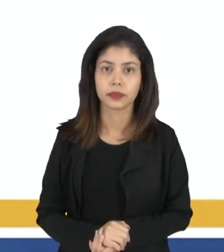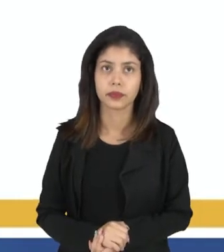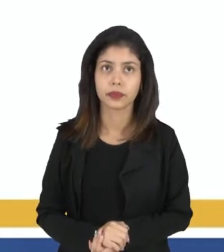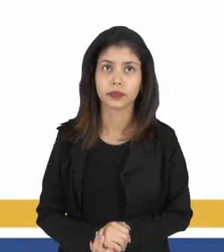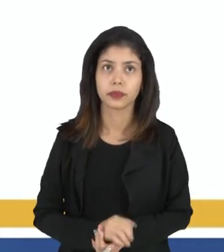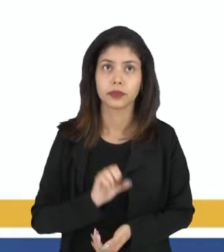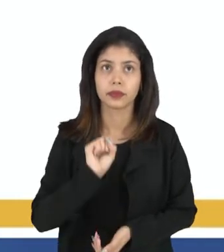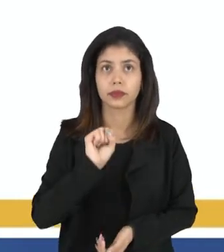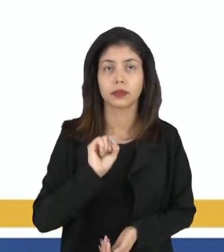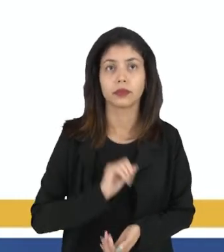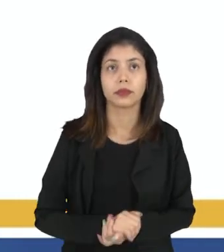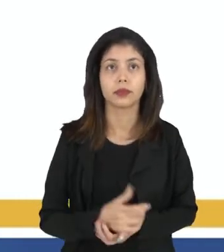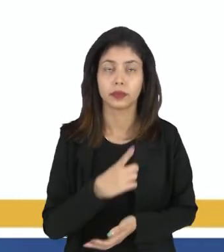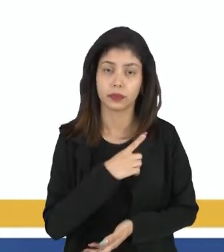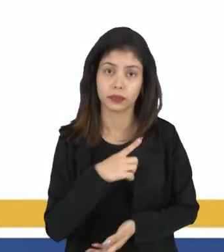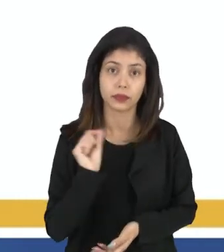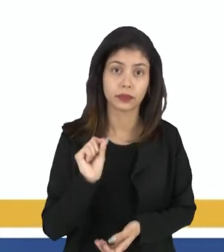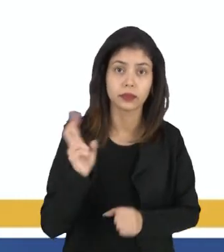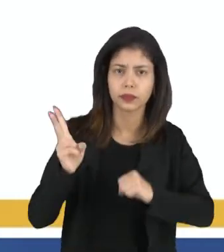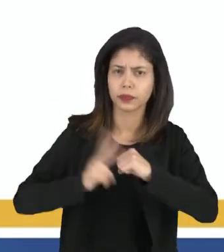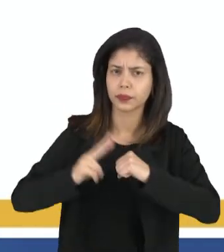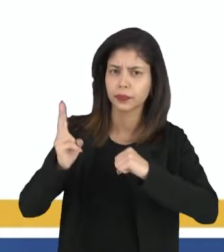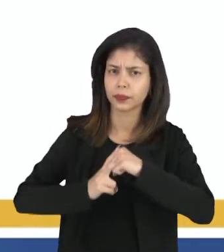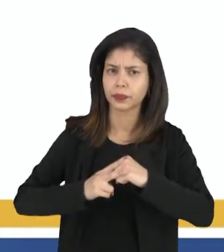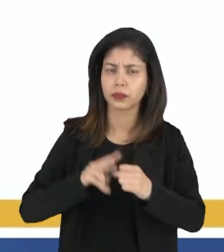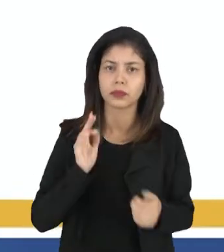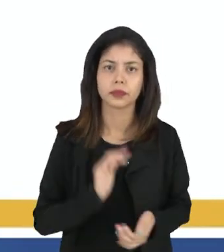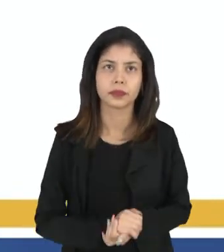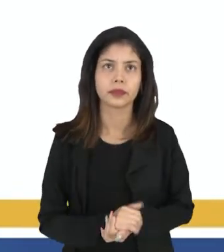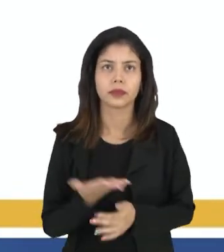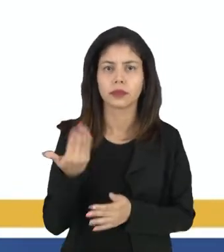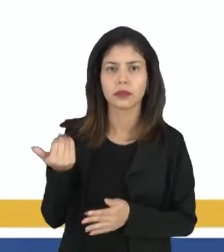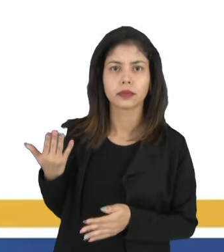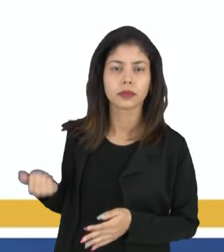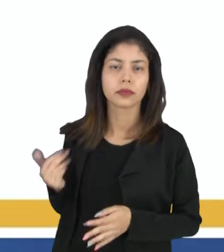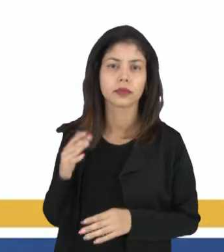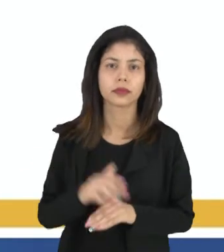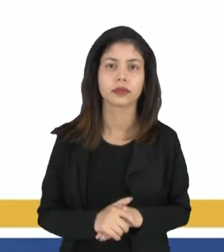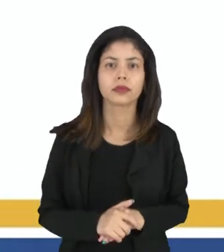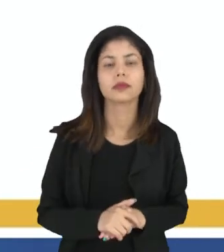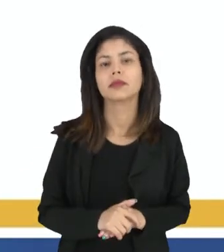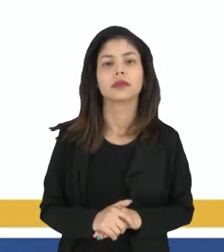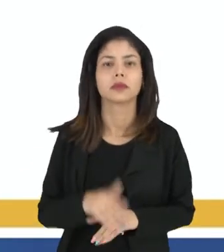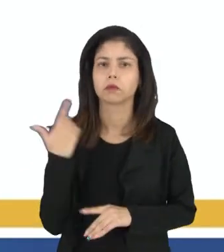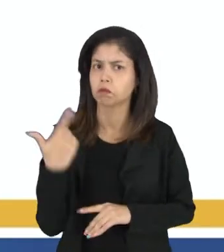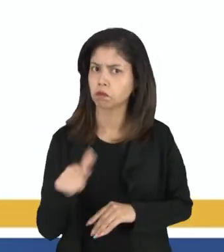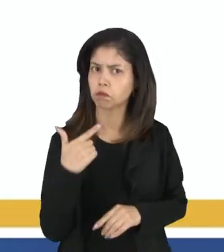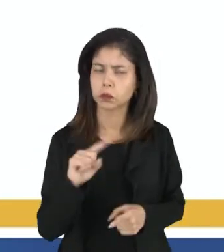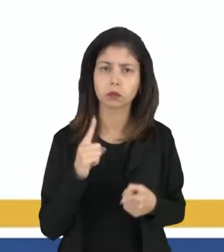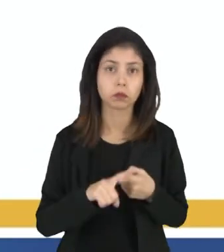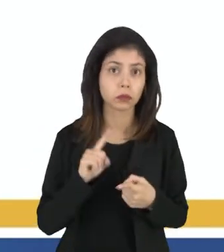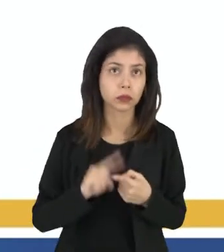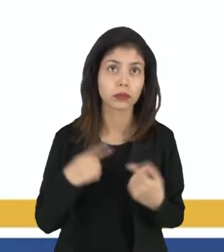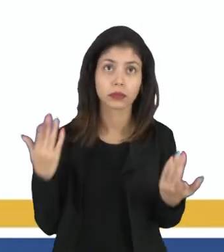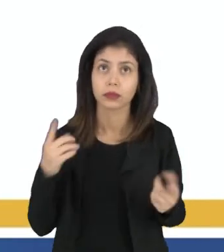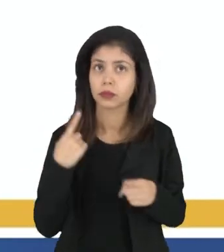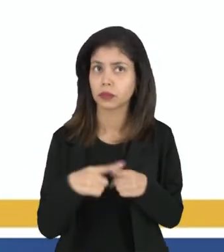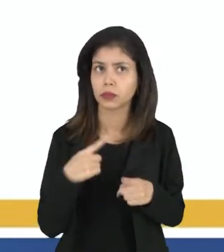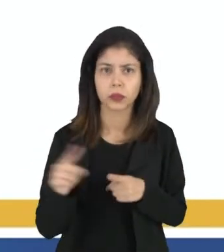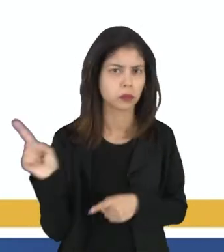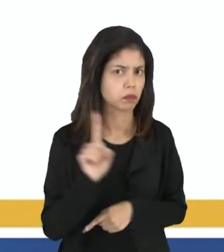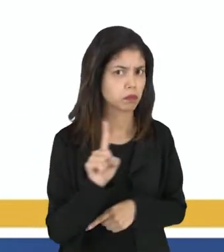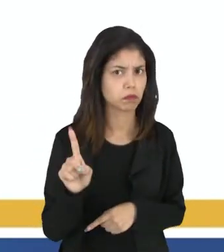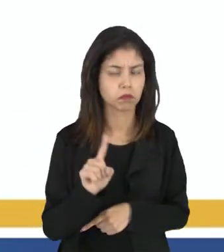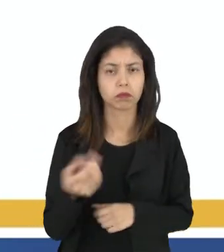simple present. Ela tem. Cadê o verbo no particípio passado? Não tem. Não tem por quê? Porque não é